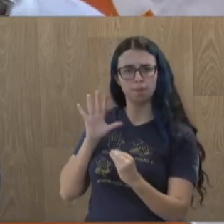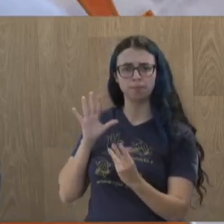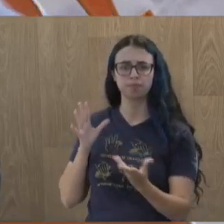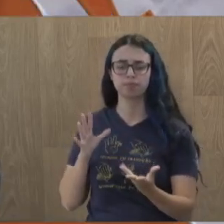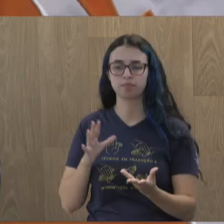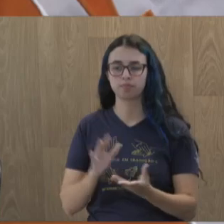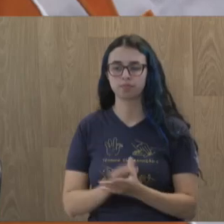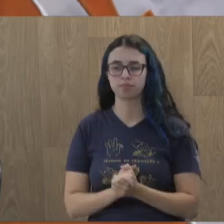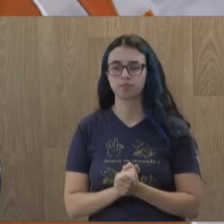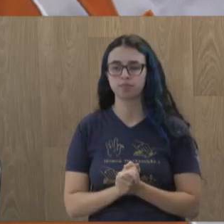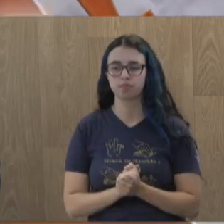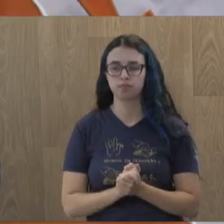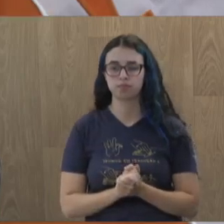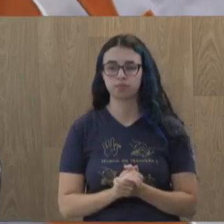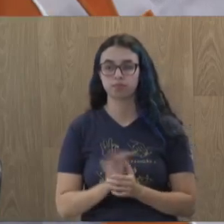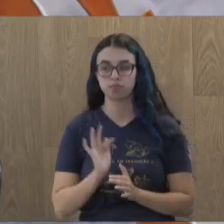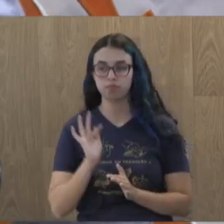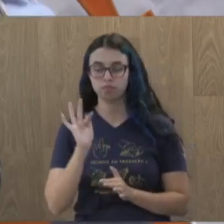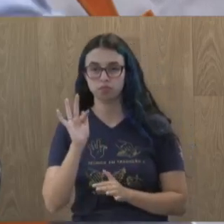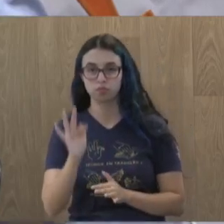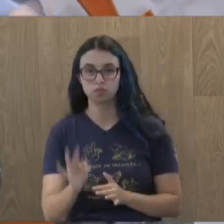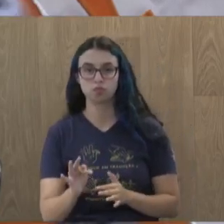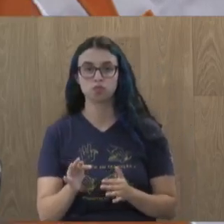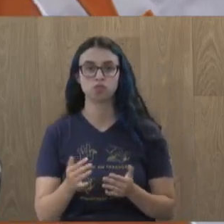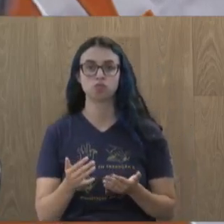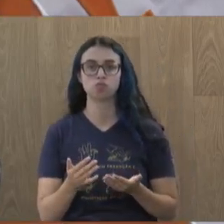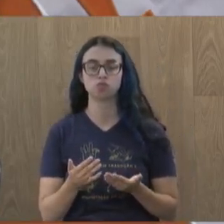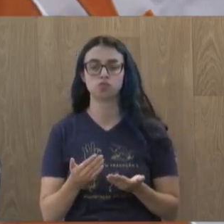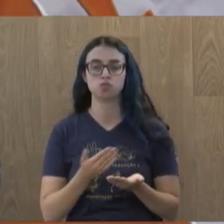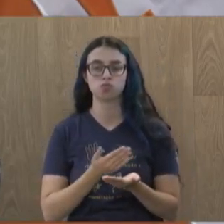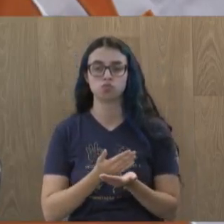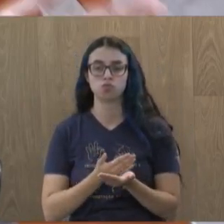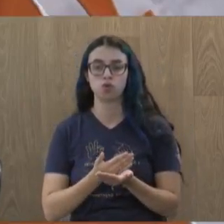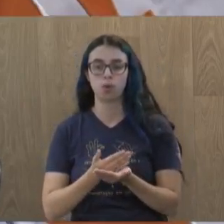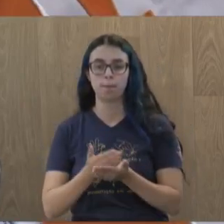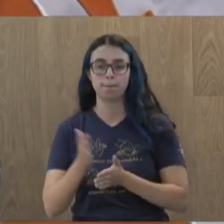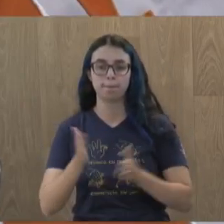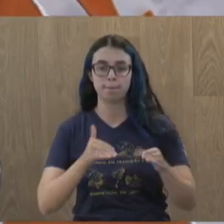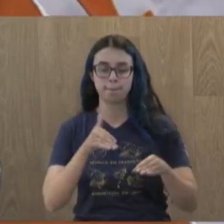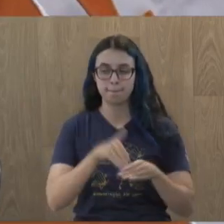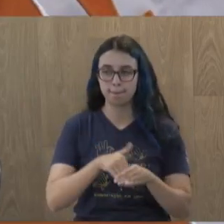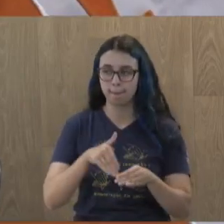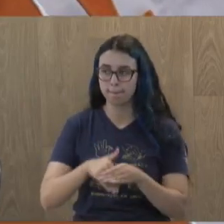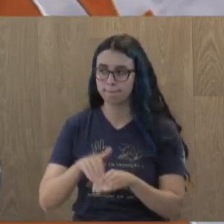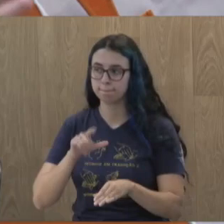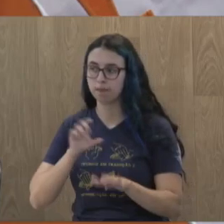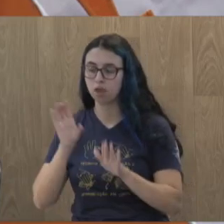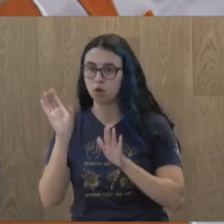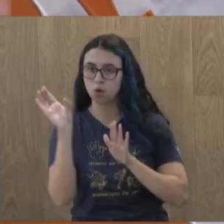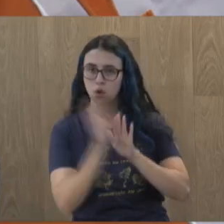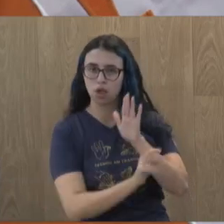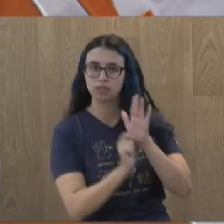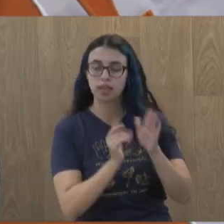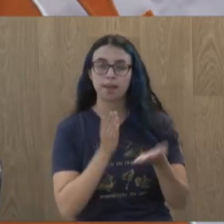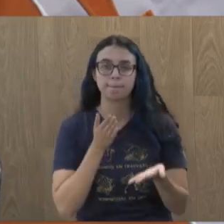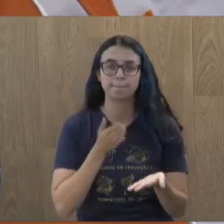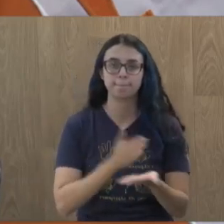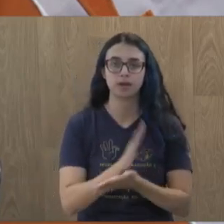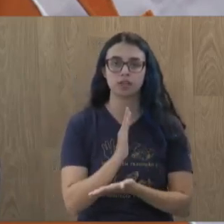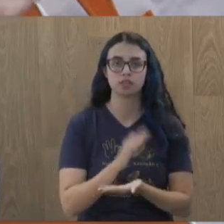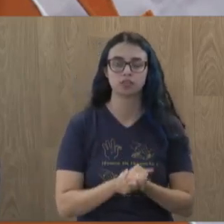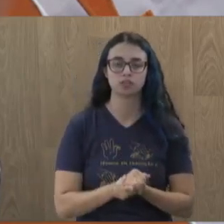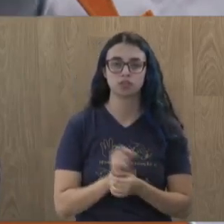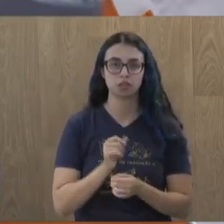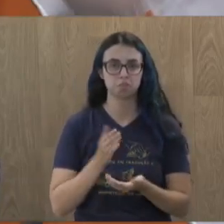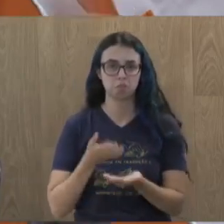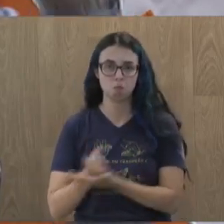na hora que apitar, ó. Começou o jogo, é pré-candidato, é candidato, vamos lá, vamos fazer o currículo dos que passaram aqui. Tá aqui o currículo